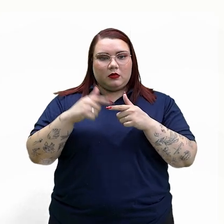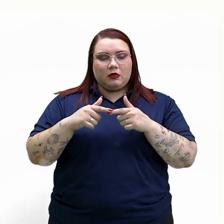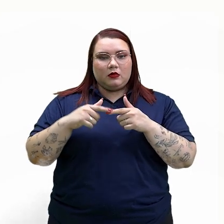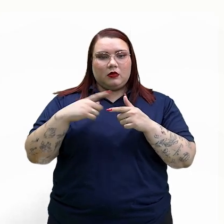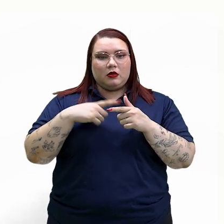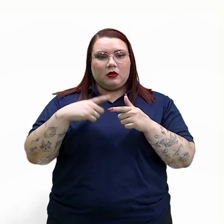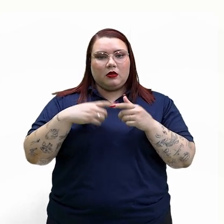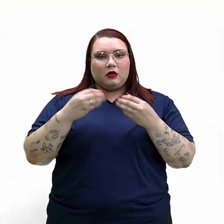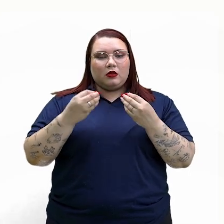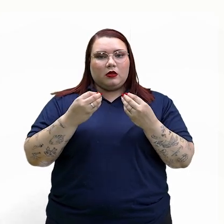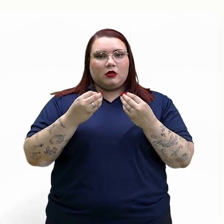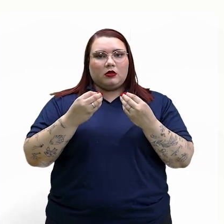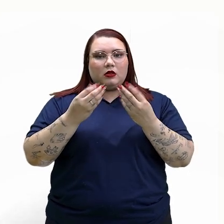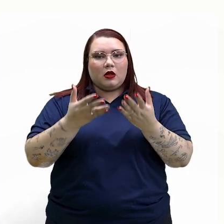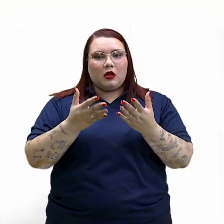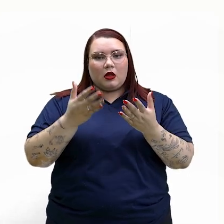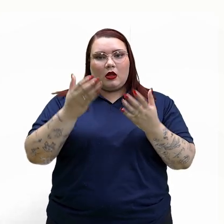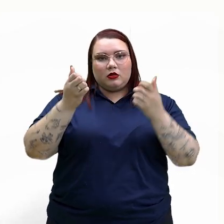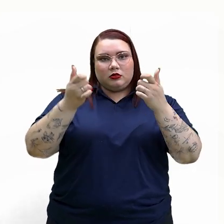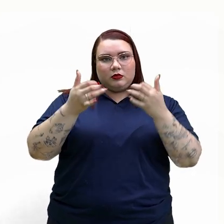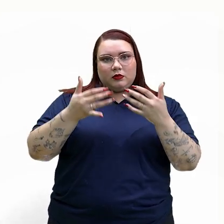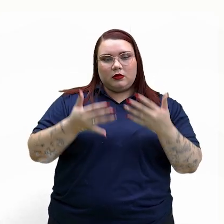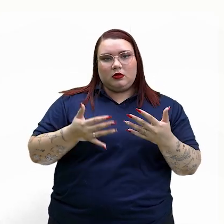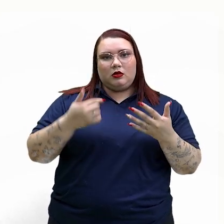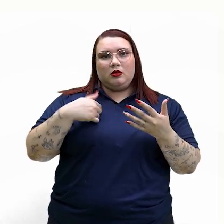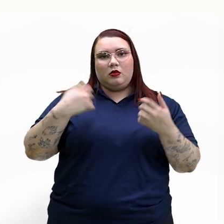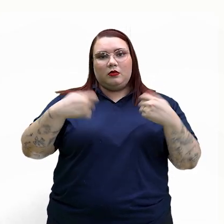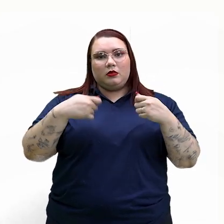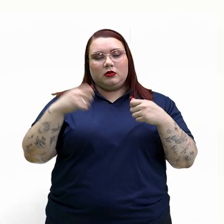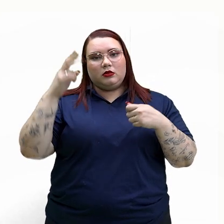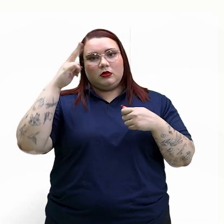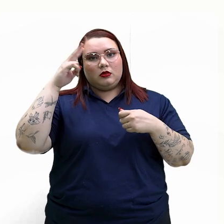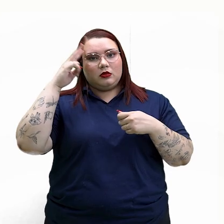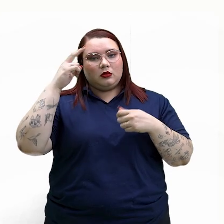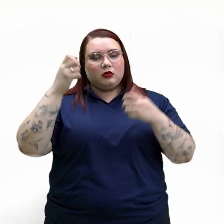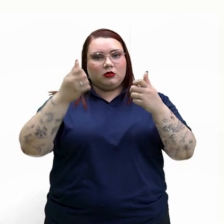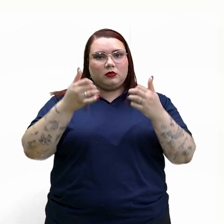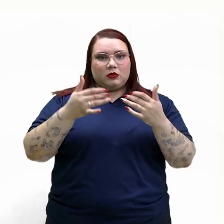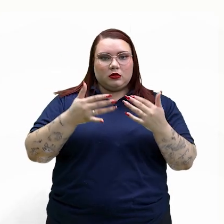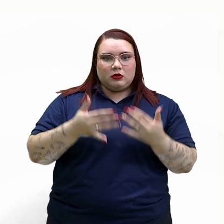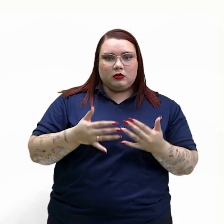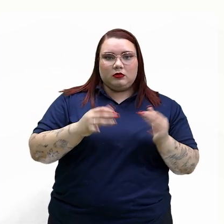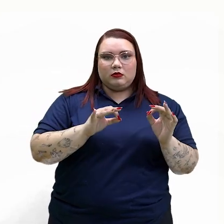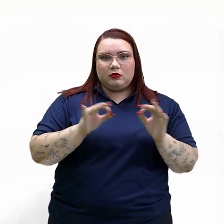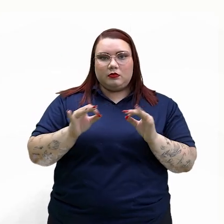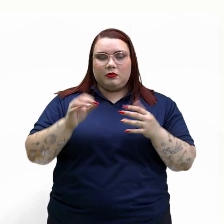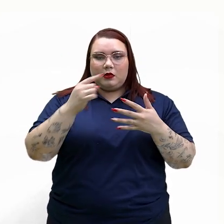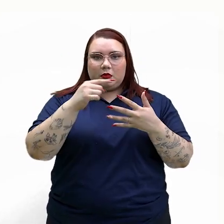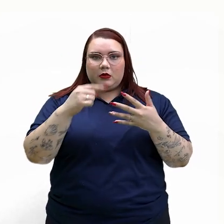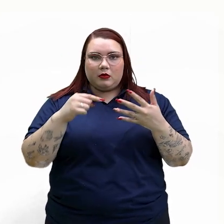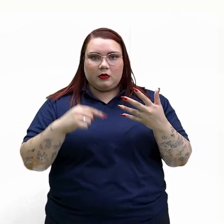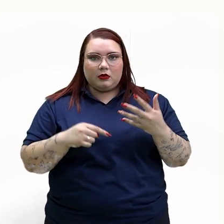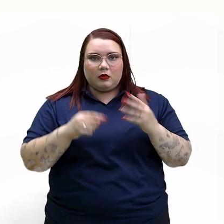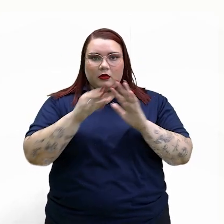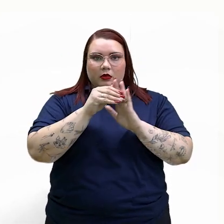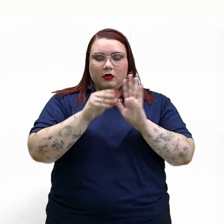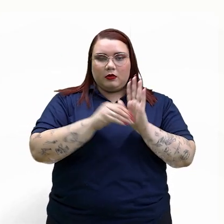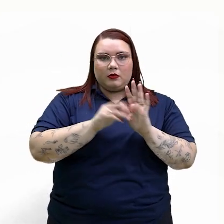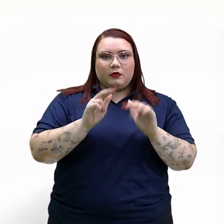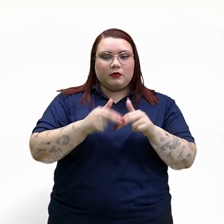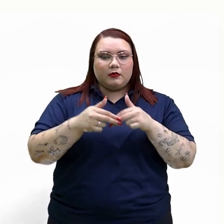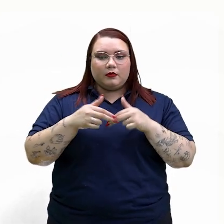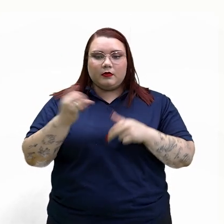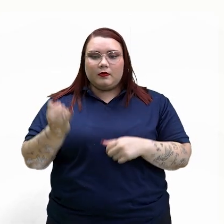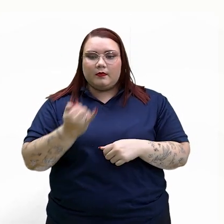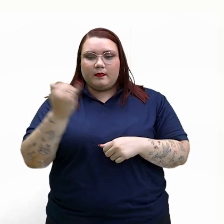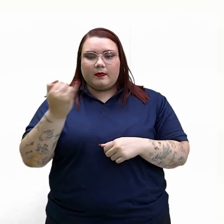ele te dá a ideia, eu só tenho que lembrar as definições. Então, é muito importante